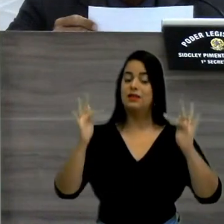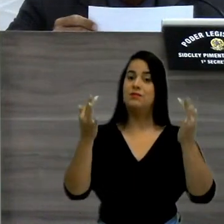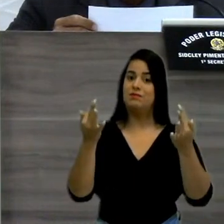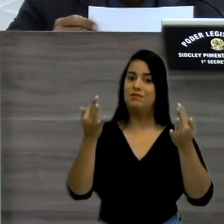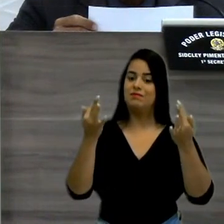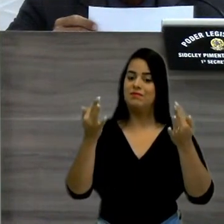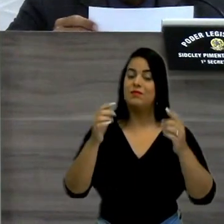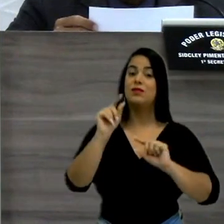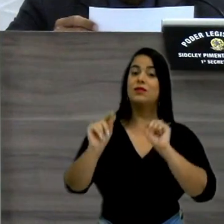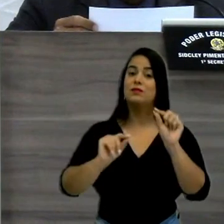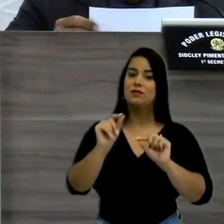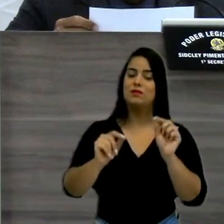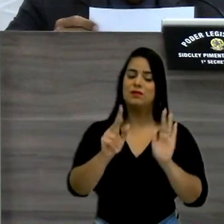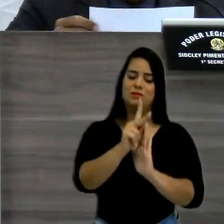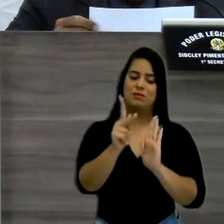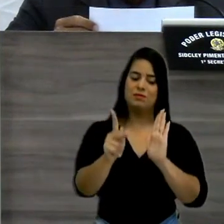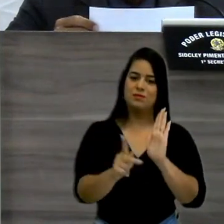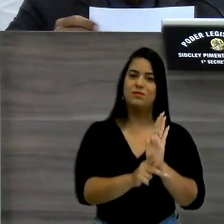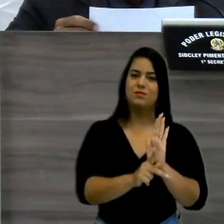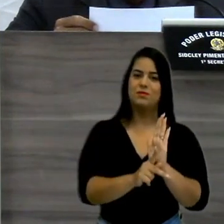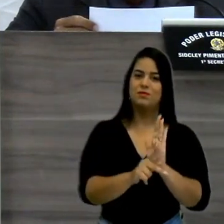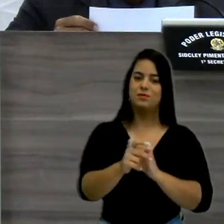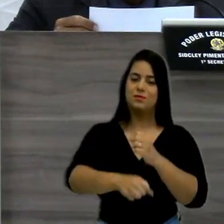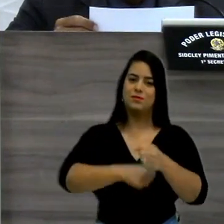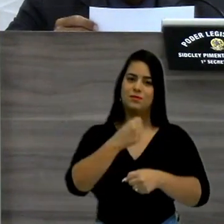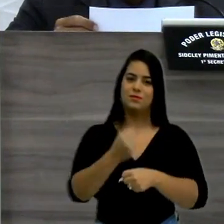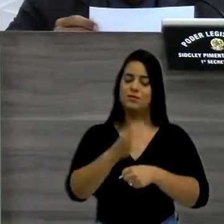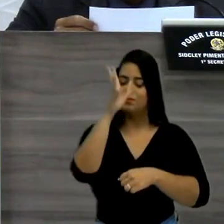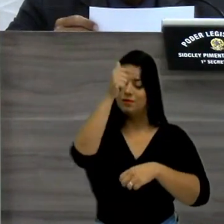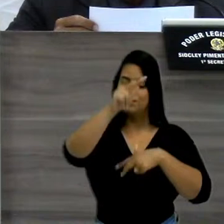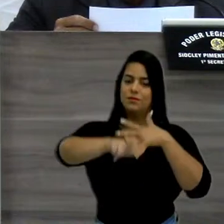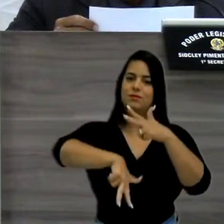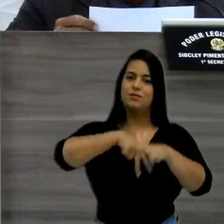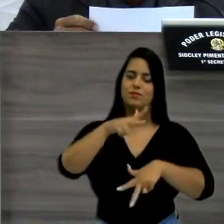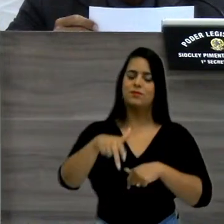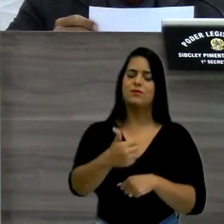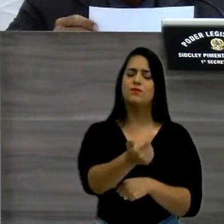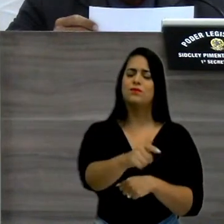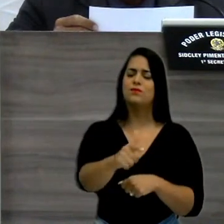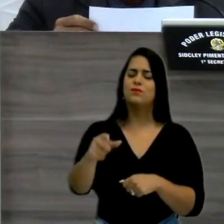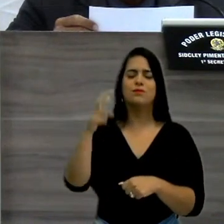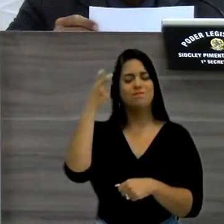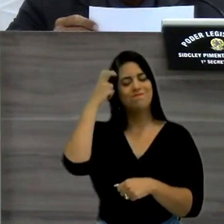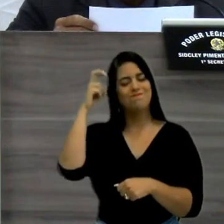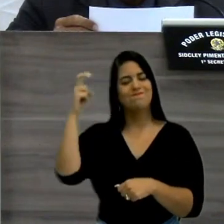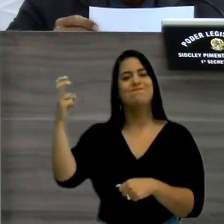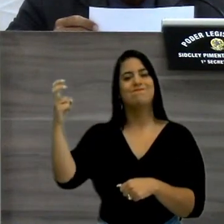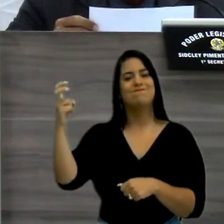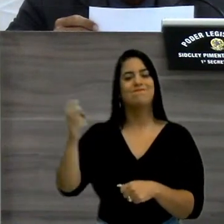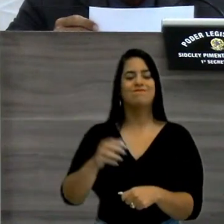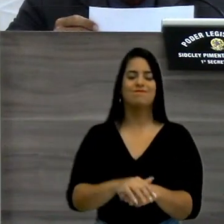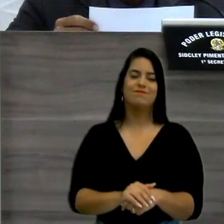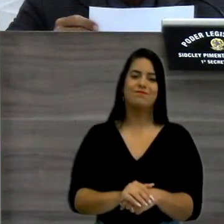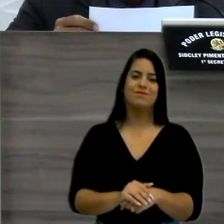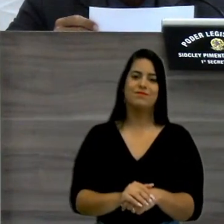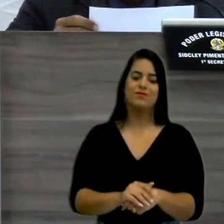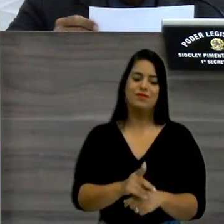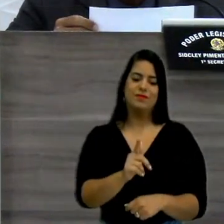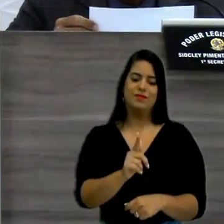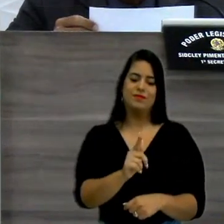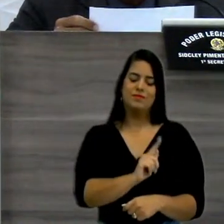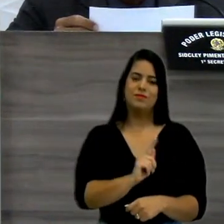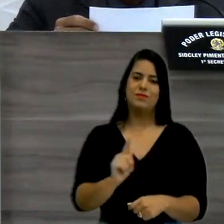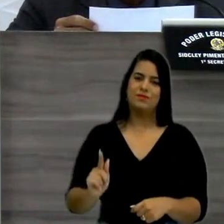apresentados o projeto anual São Bentuna e suas dimensões e diversos shows culturais. Desde já, a gestão com amor e